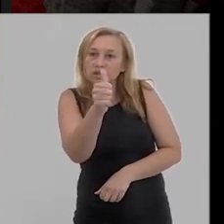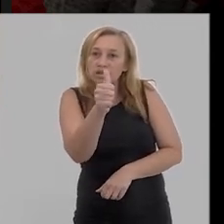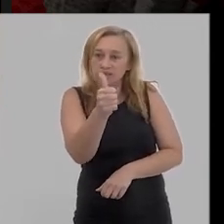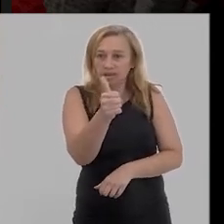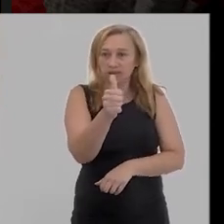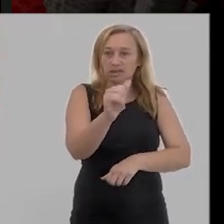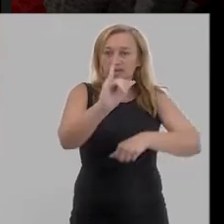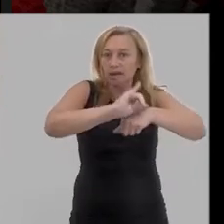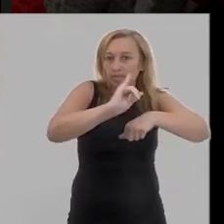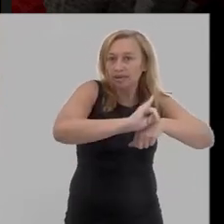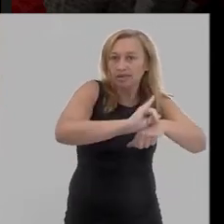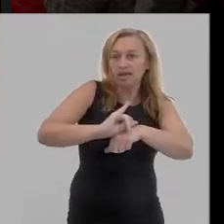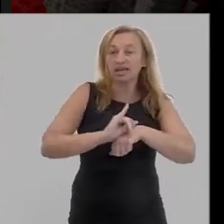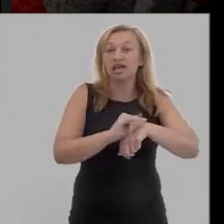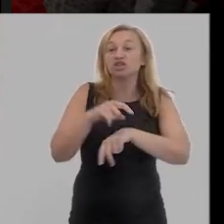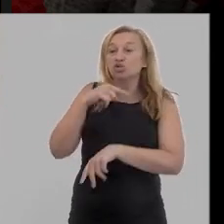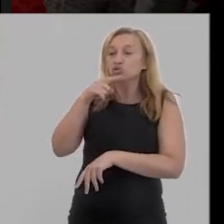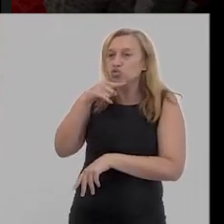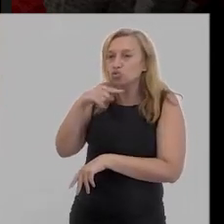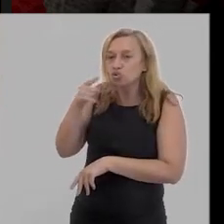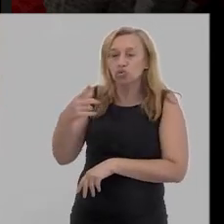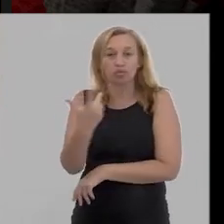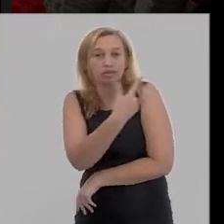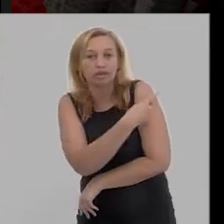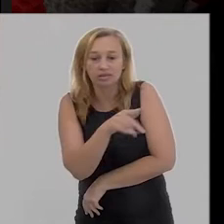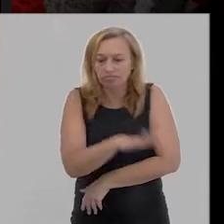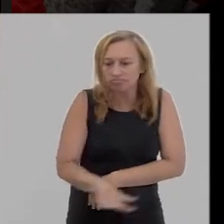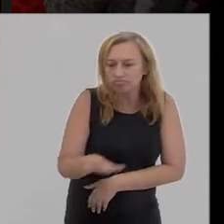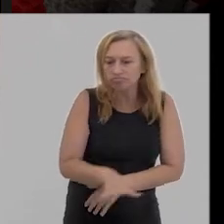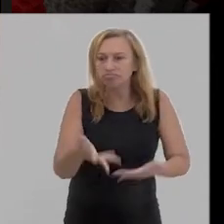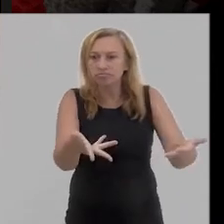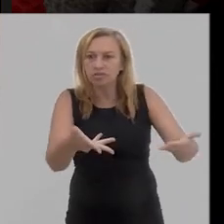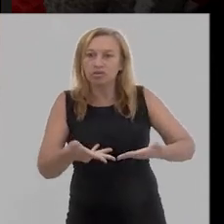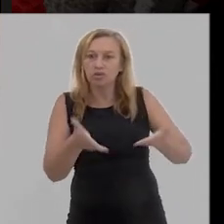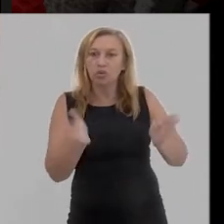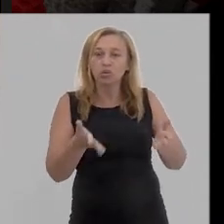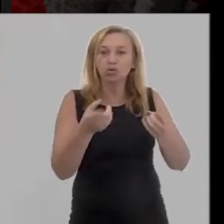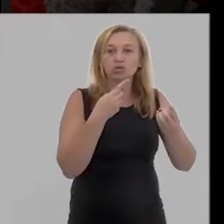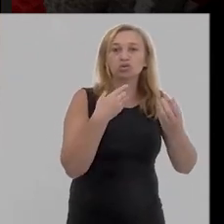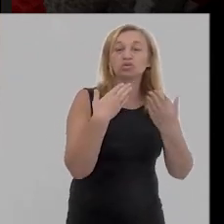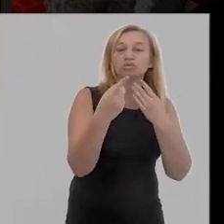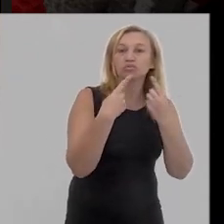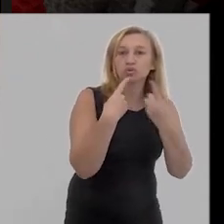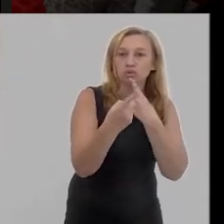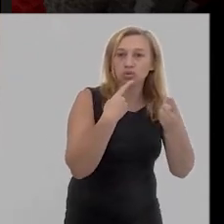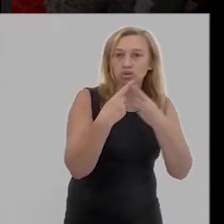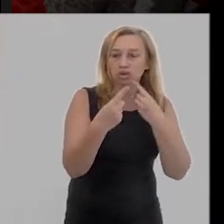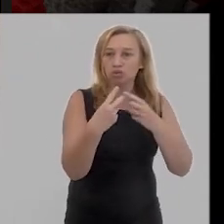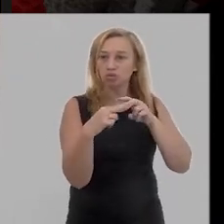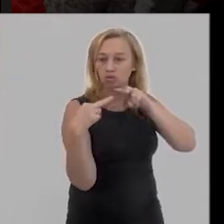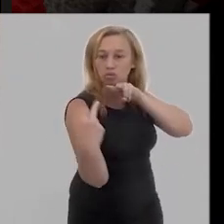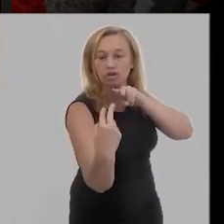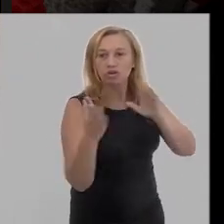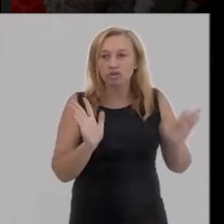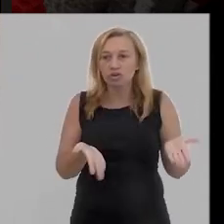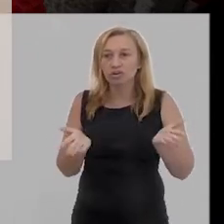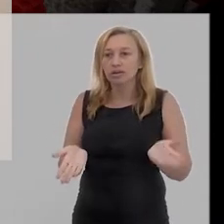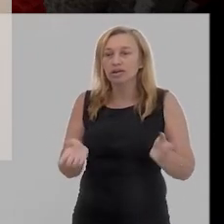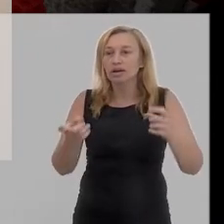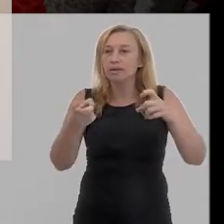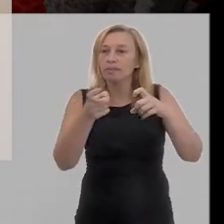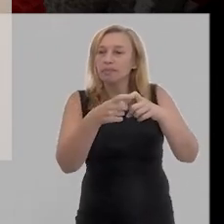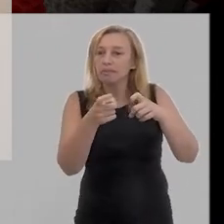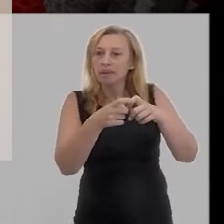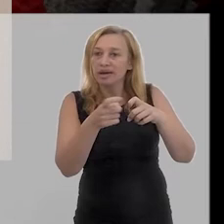Para sanar todas as dúvidas sobre a vacinação infantil, recebemos no debate virtual de hoje a pediatra